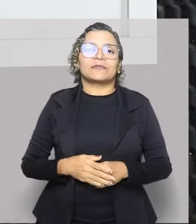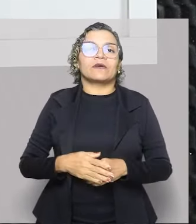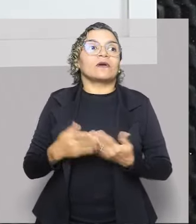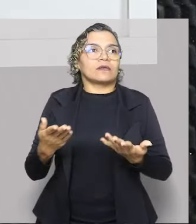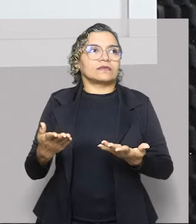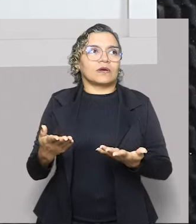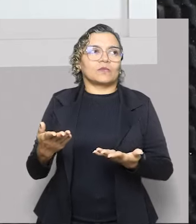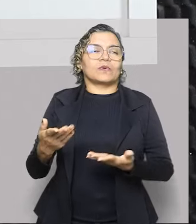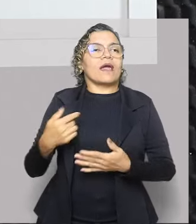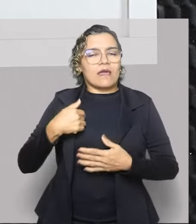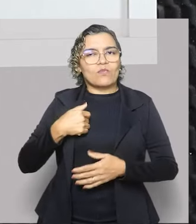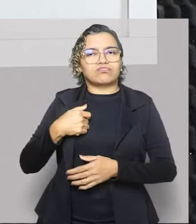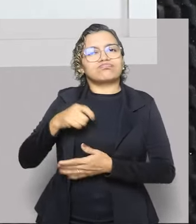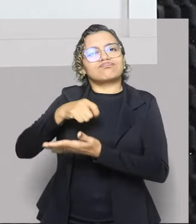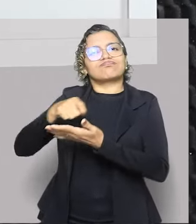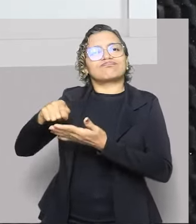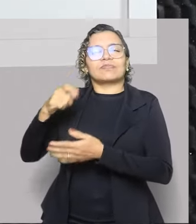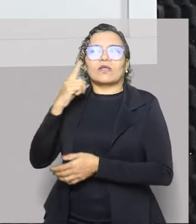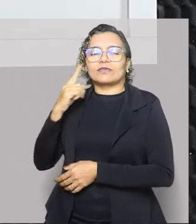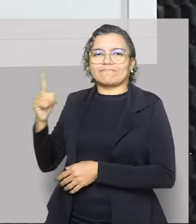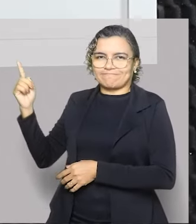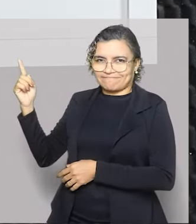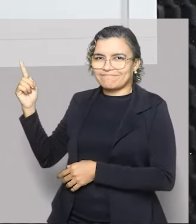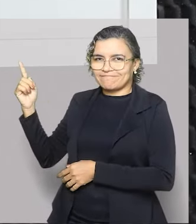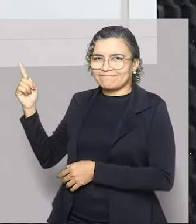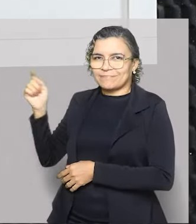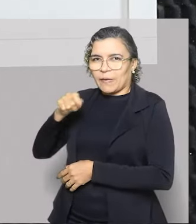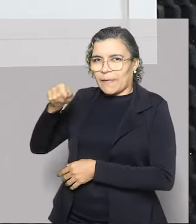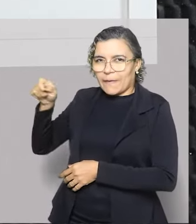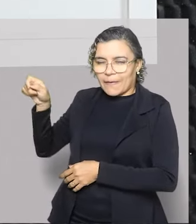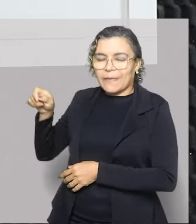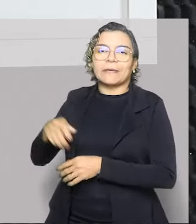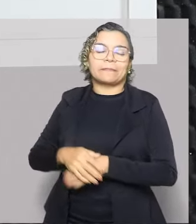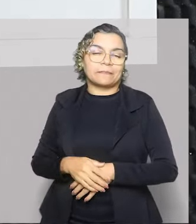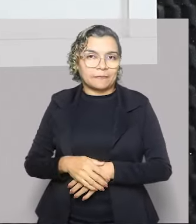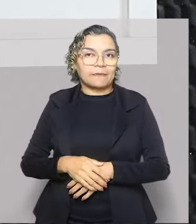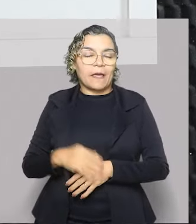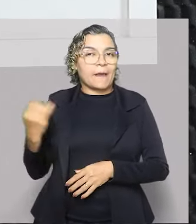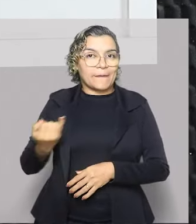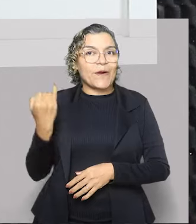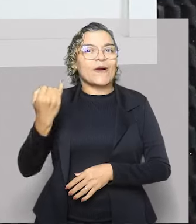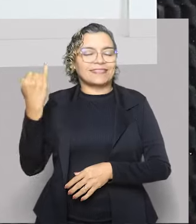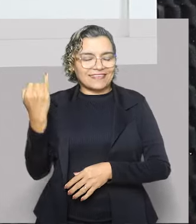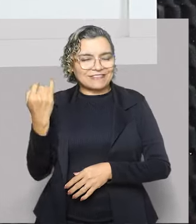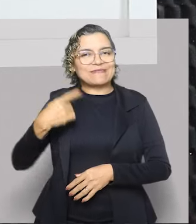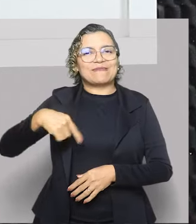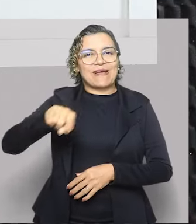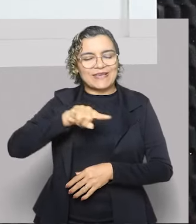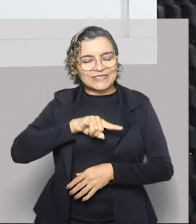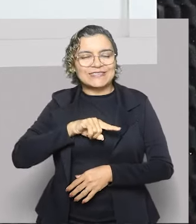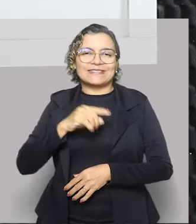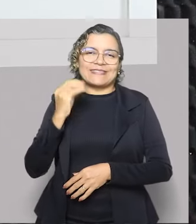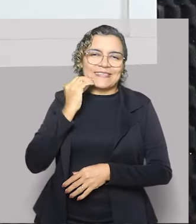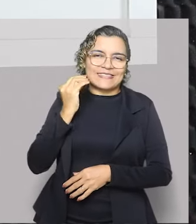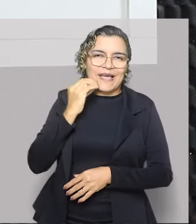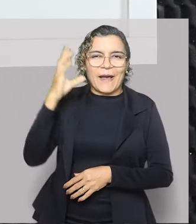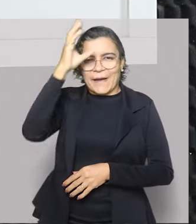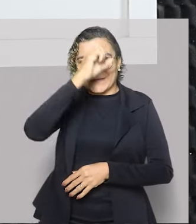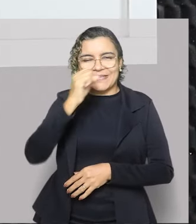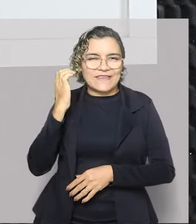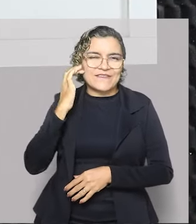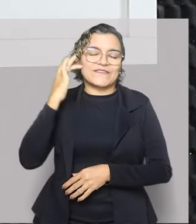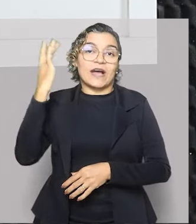então aqui pra gente algumas coisinhas no nosso quadro tá só para aí a gente não se perder né durante todo esse processo e primeiramente